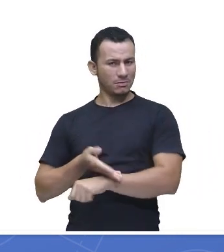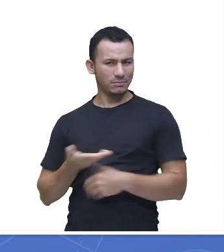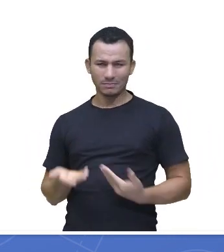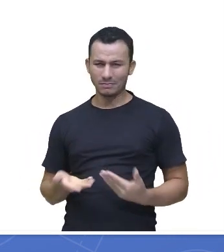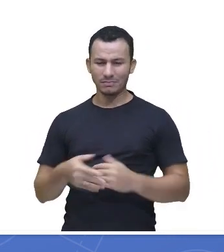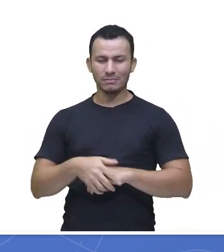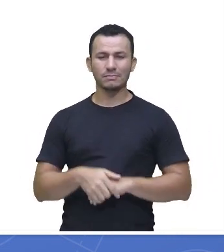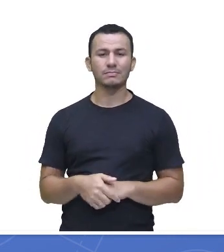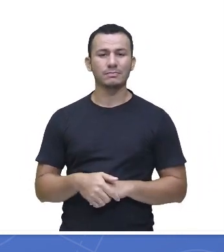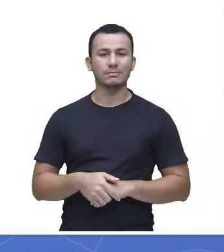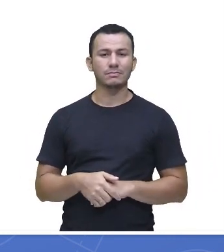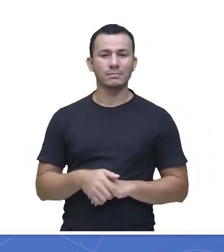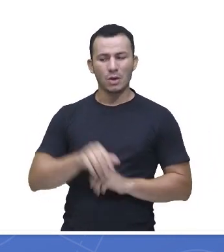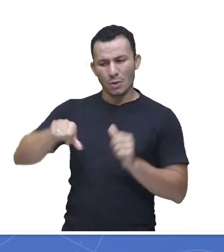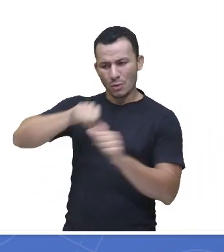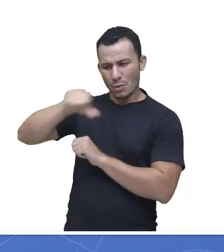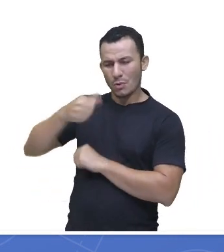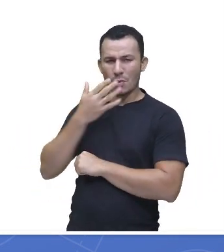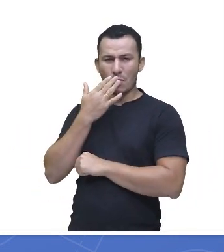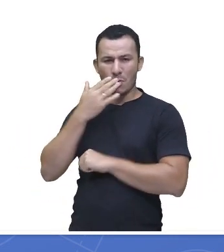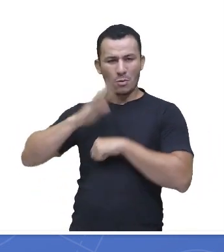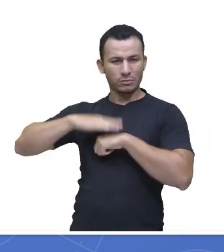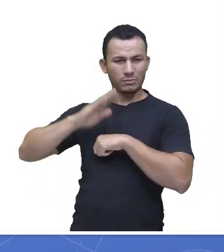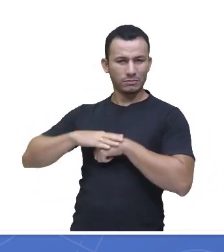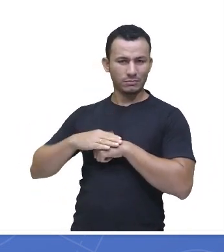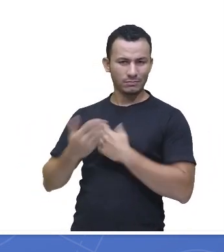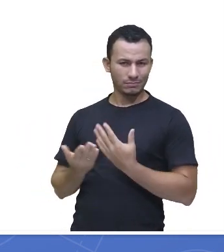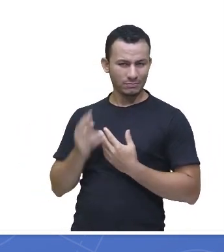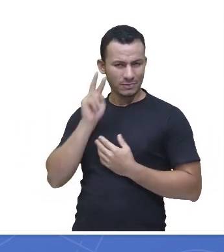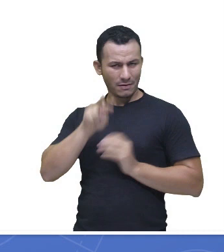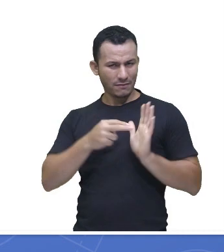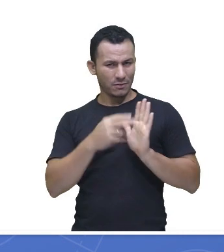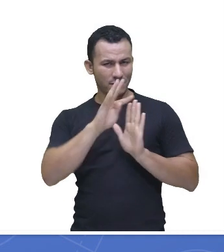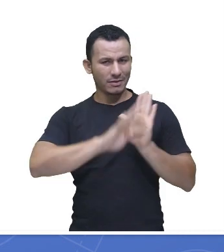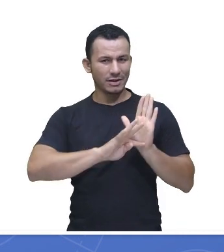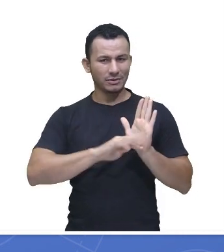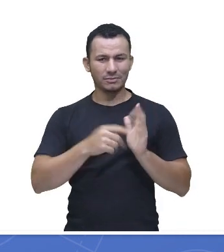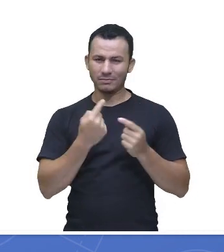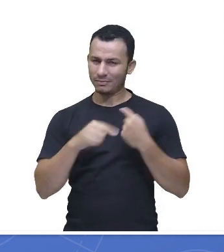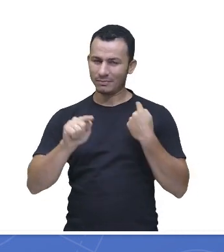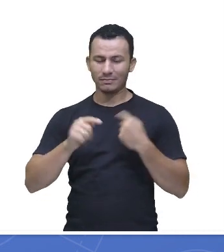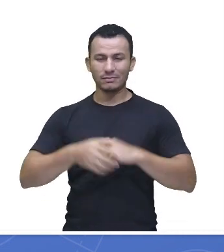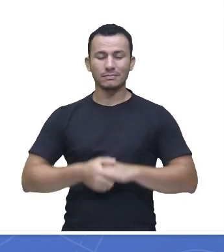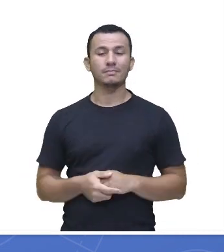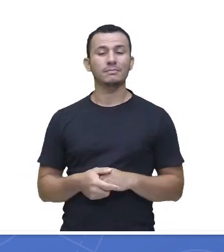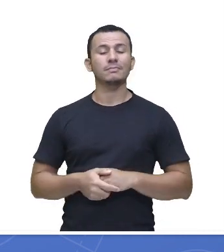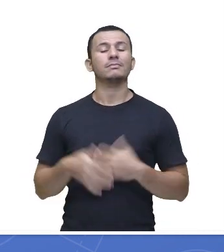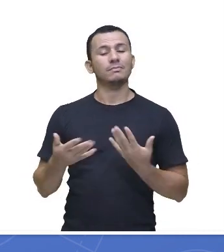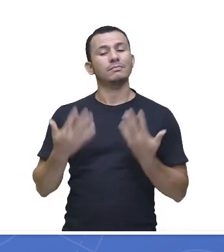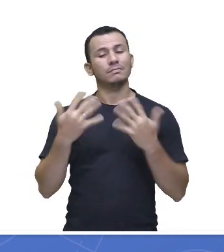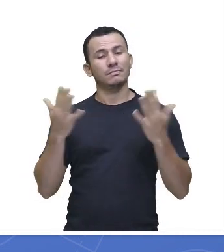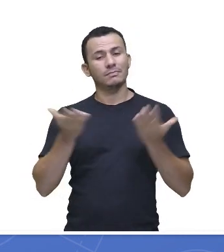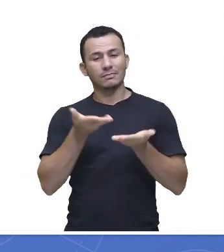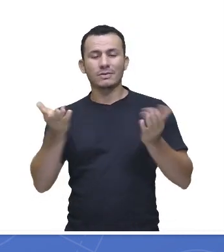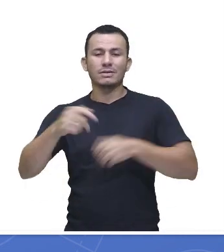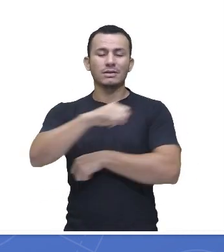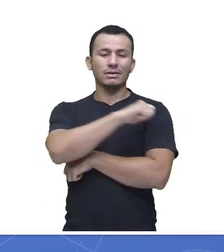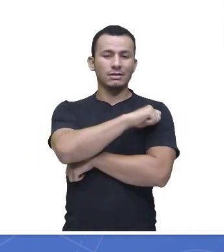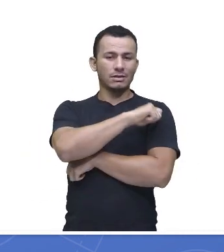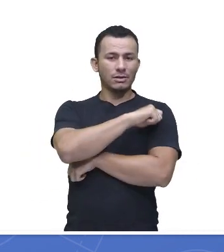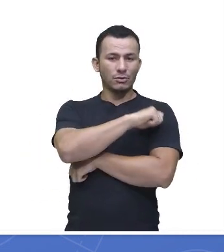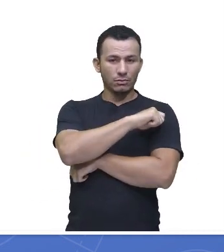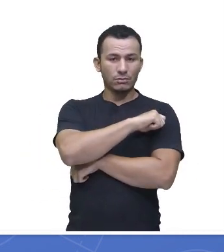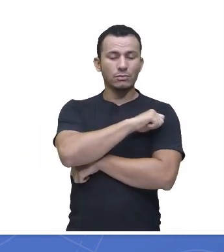o personagem mudou de cor por vontade própria? Isso não, absurdo, não é? Então, parabenizando aos nossos queridos